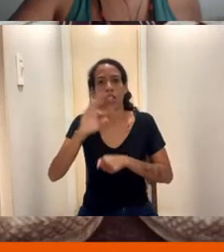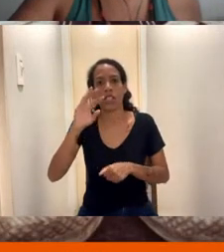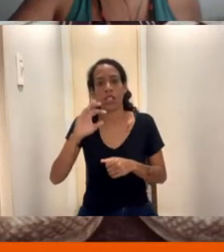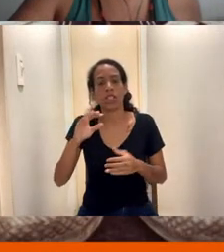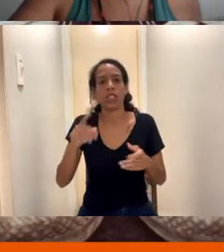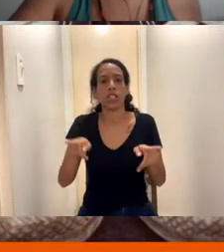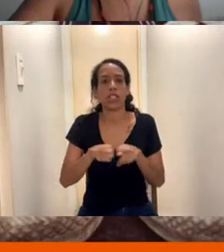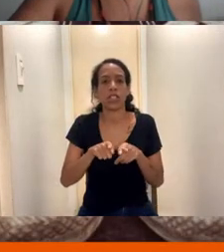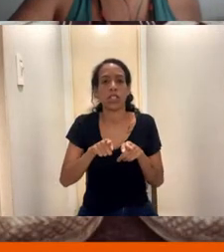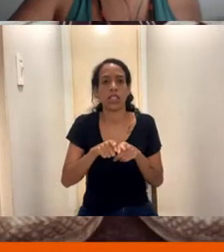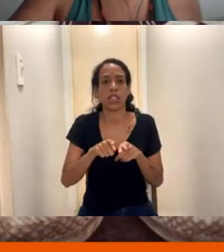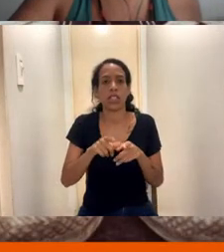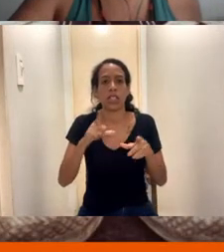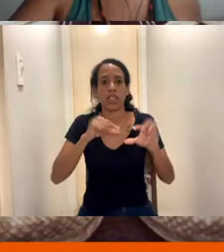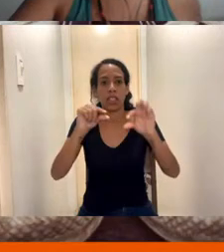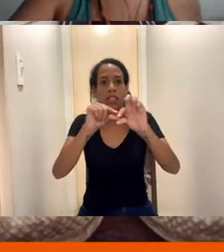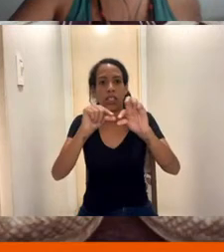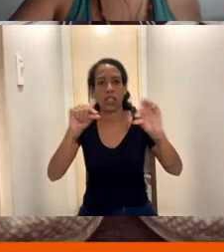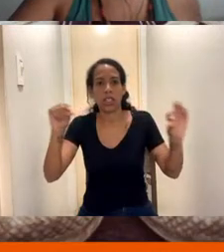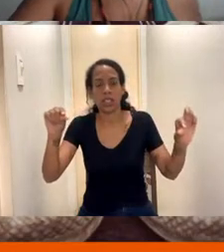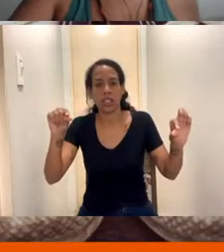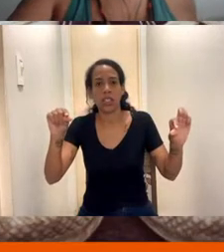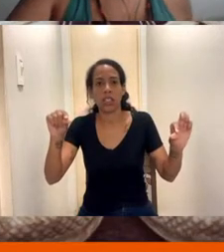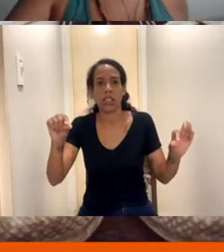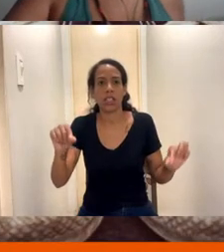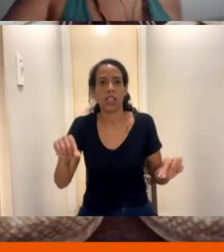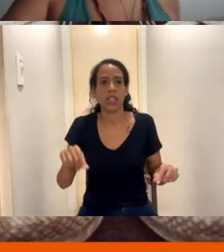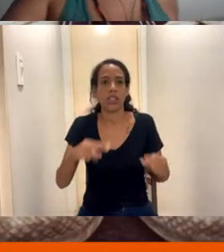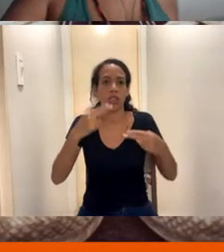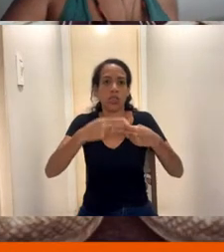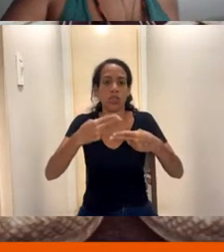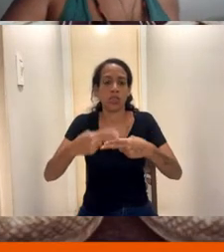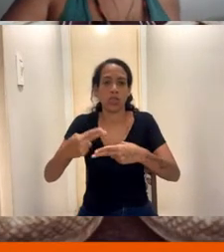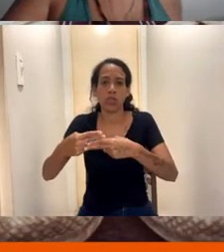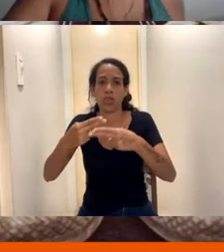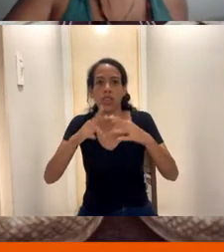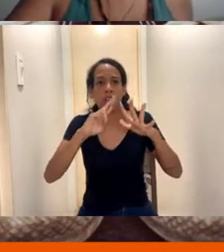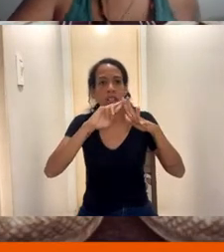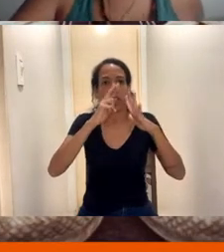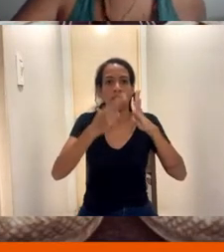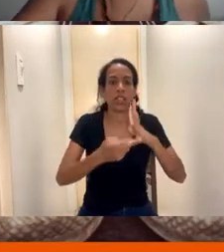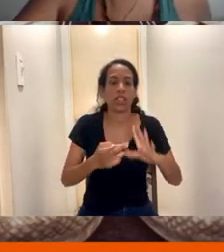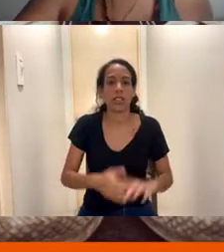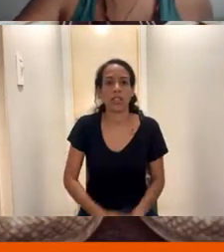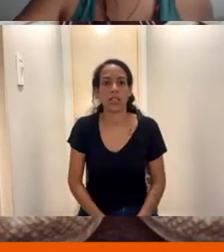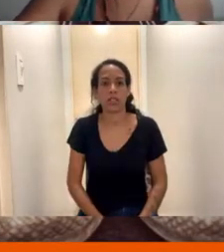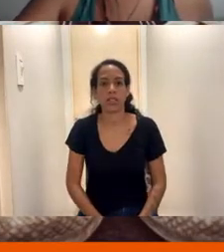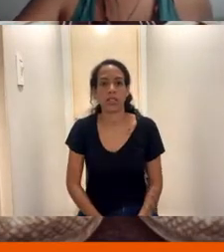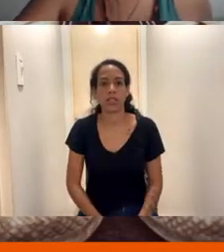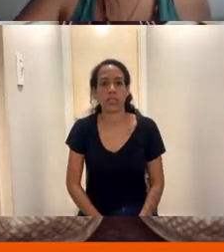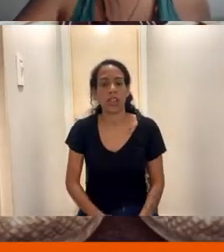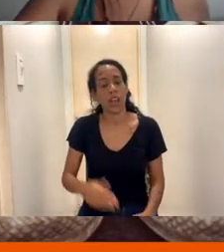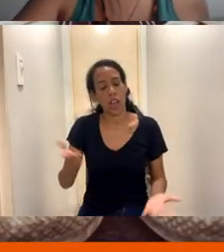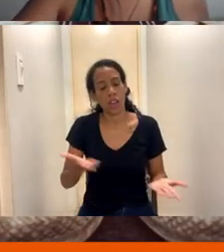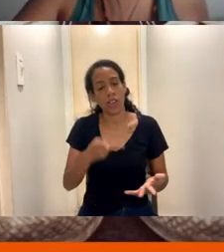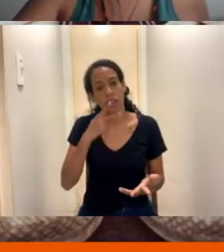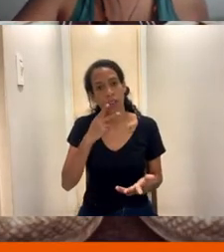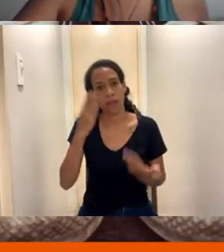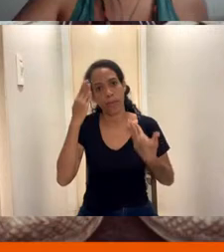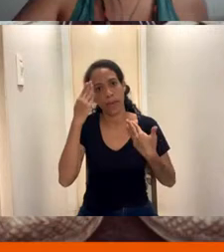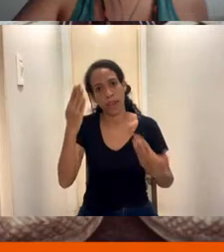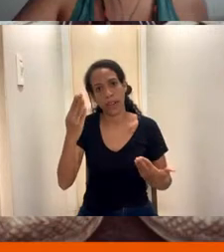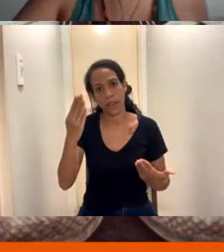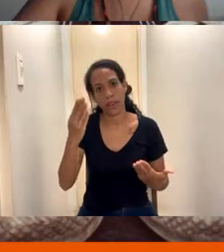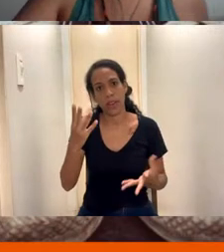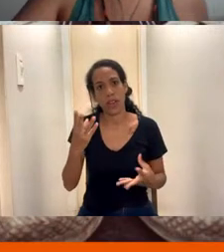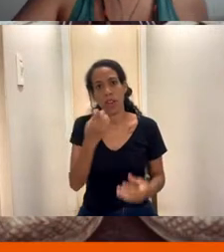vai colocar o link, né, do material nos comentários das redes sociais. Então, eu me despeço por aqui,